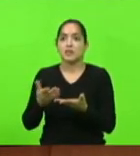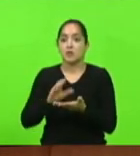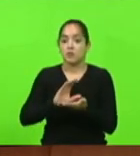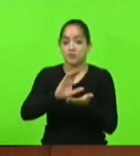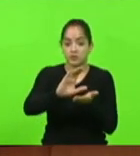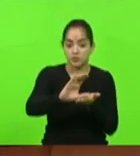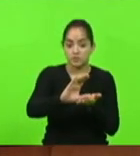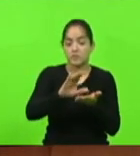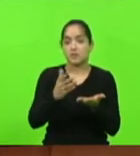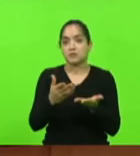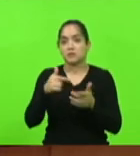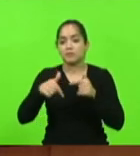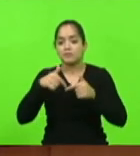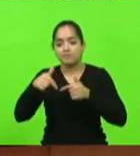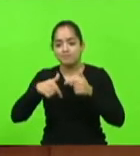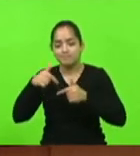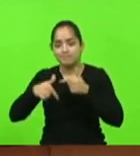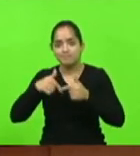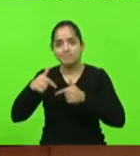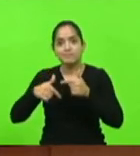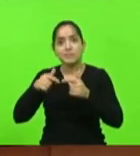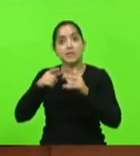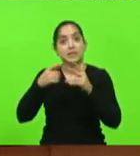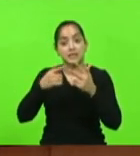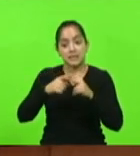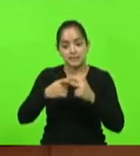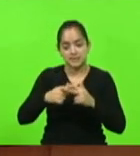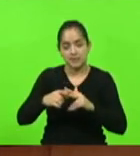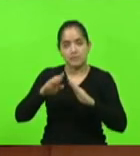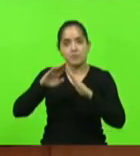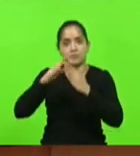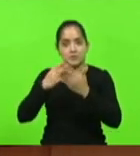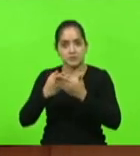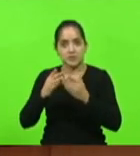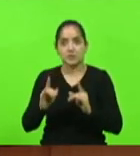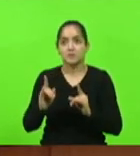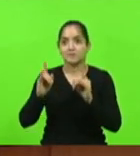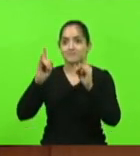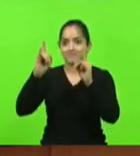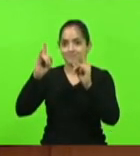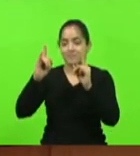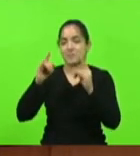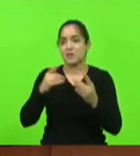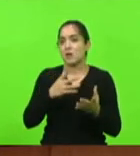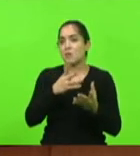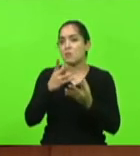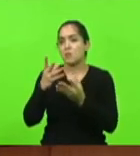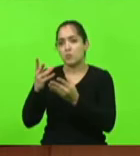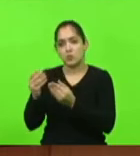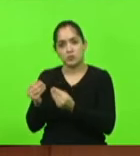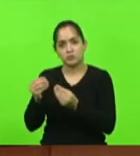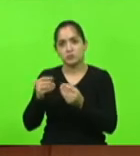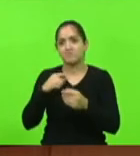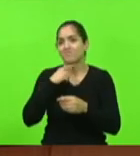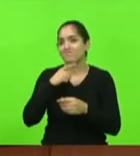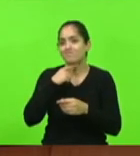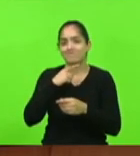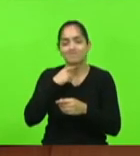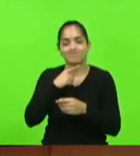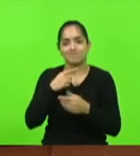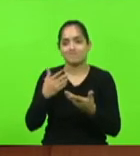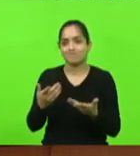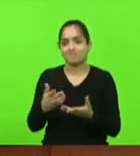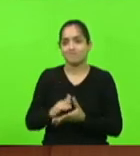grande trabalho na reforma dos nossos prédios escolares, que muitos, é verdade, não têm condições de ser habitado. Era